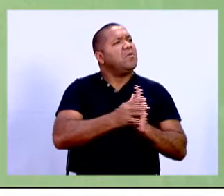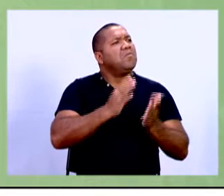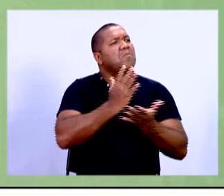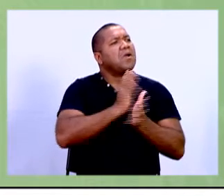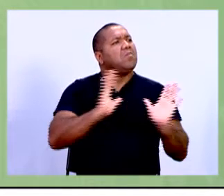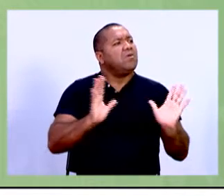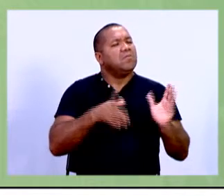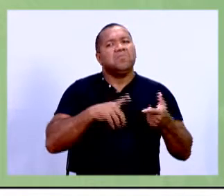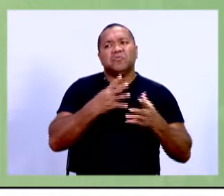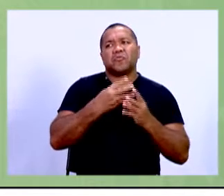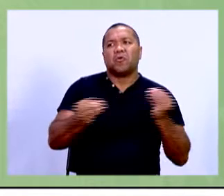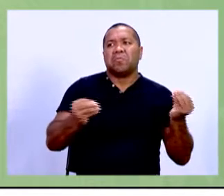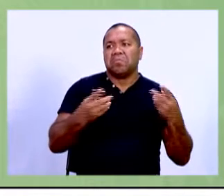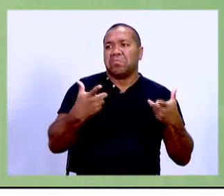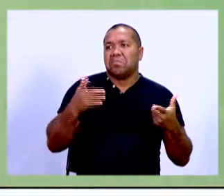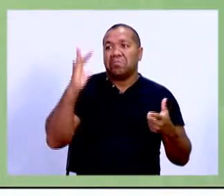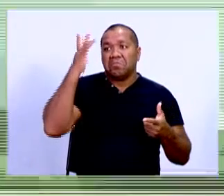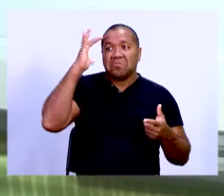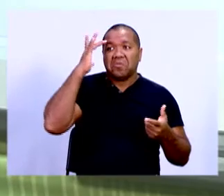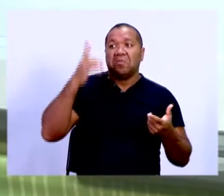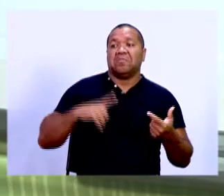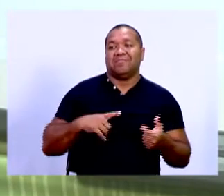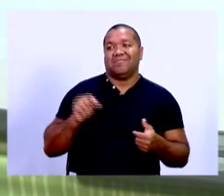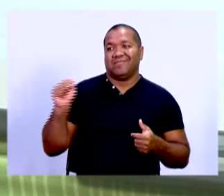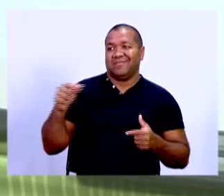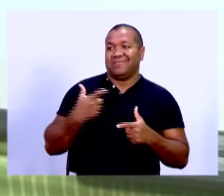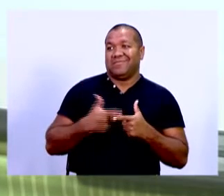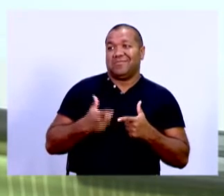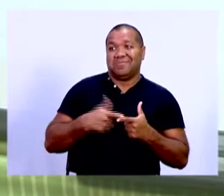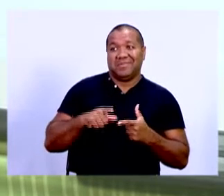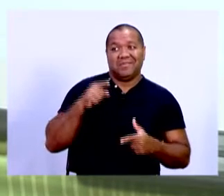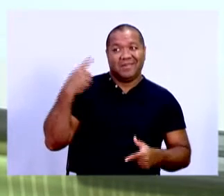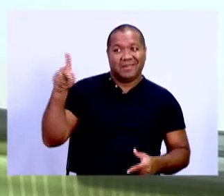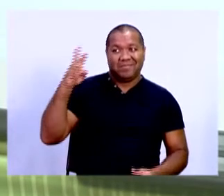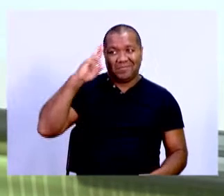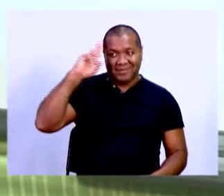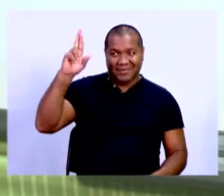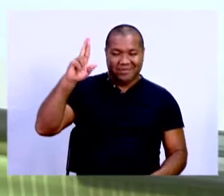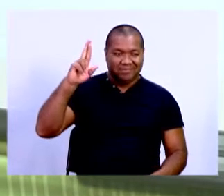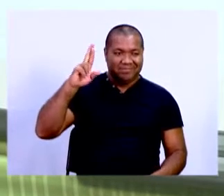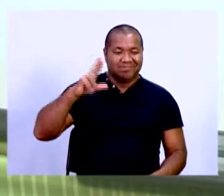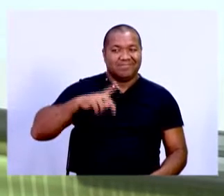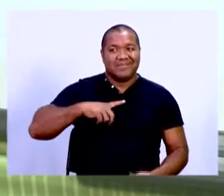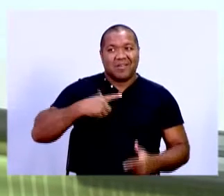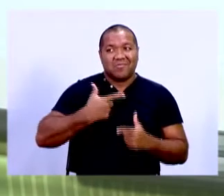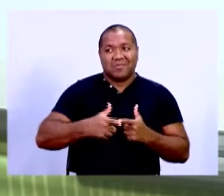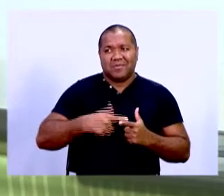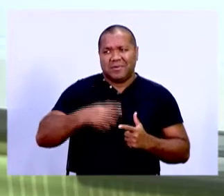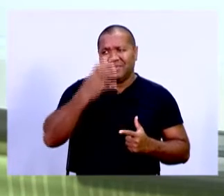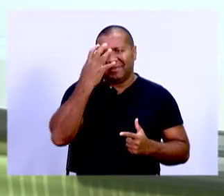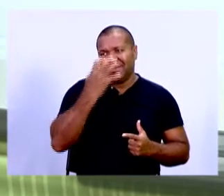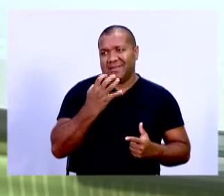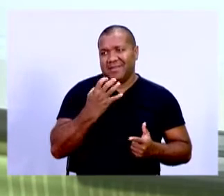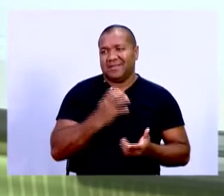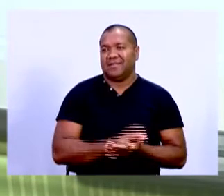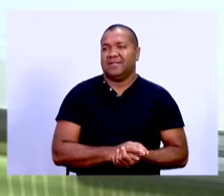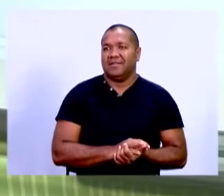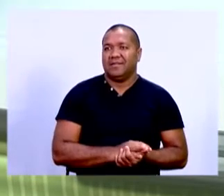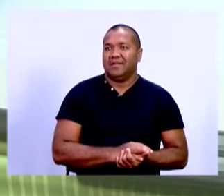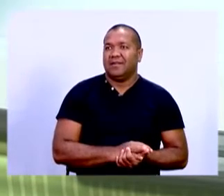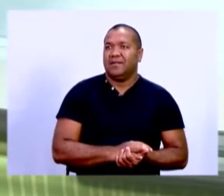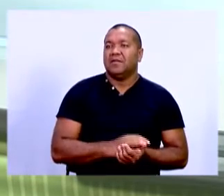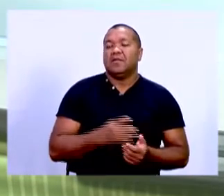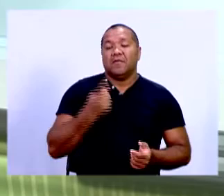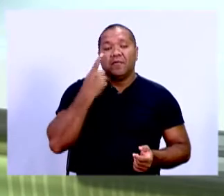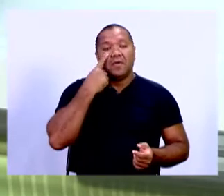precisarmos. Pobre do seu Jorge, né? Ele tá numa enrascada, né, pessoal? Então, o técnico